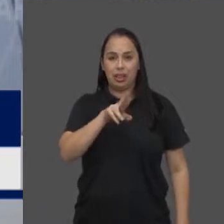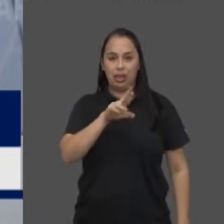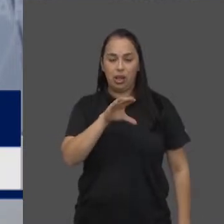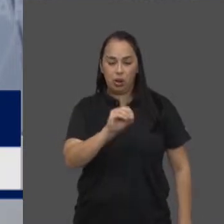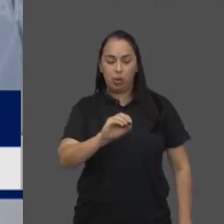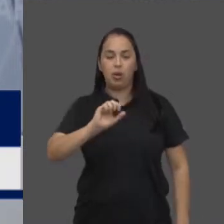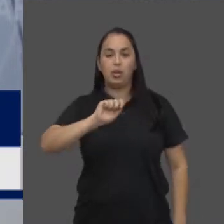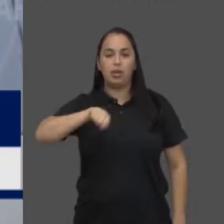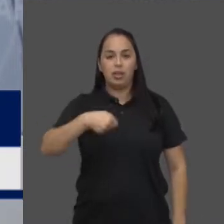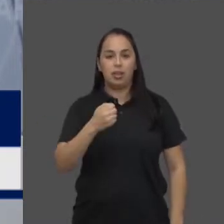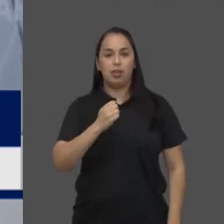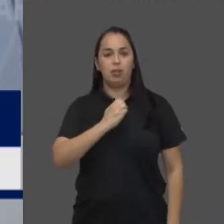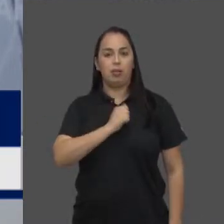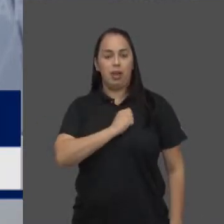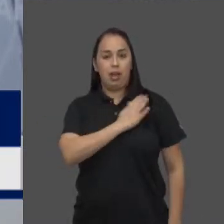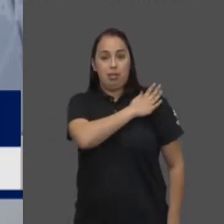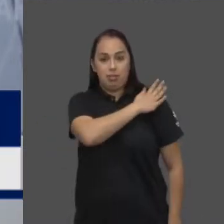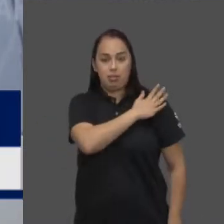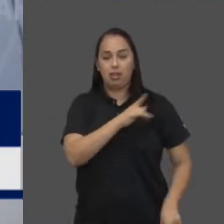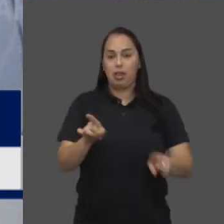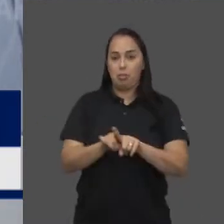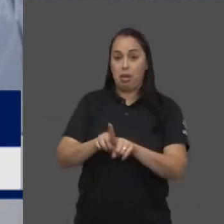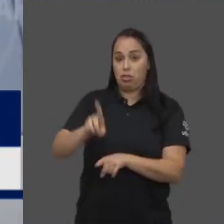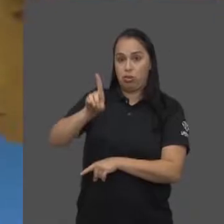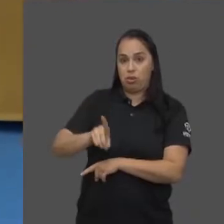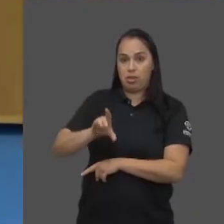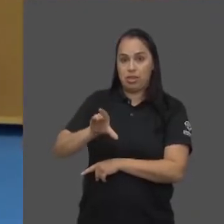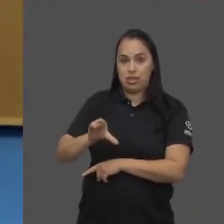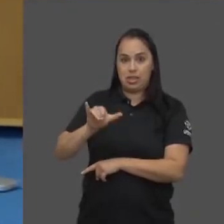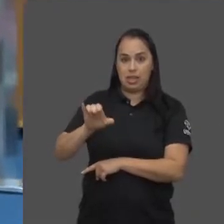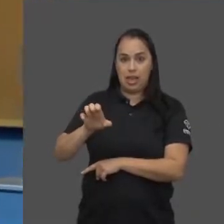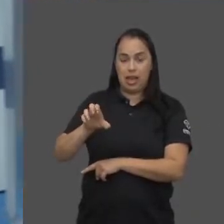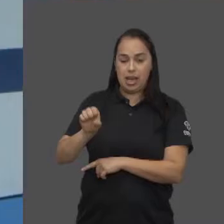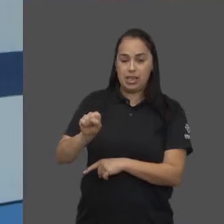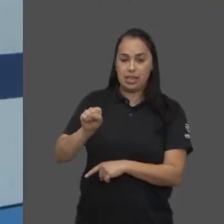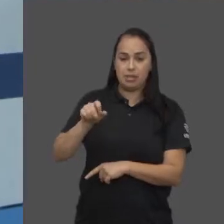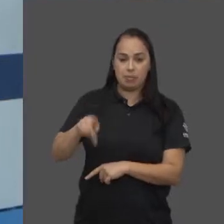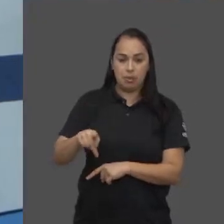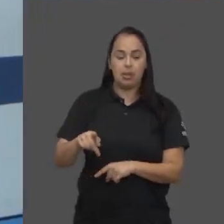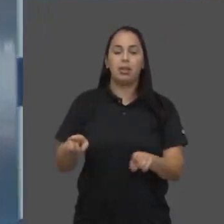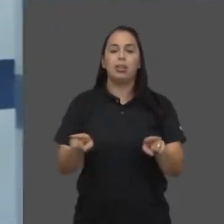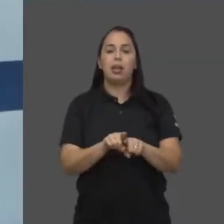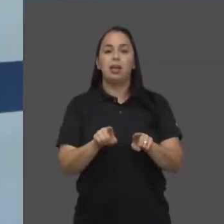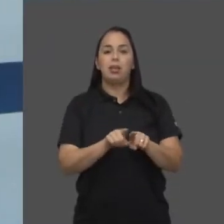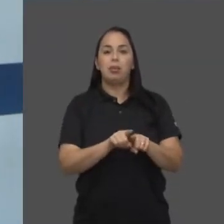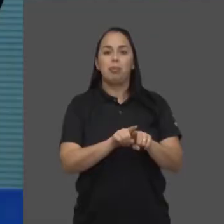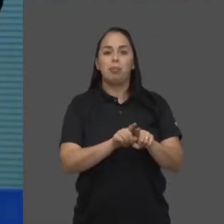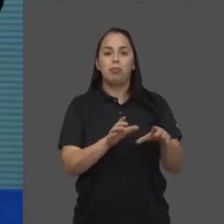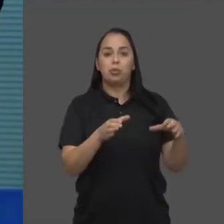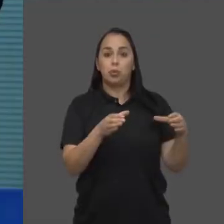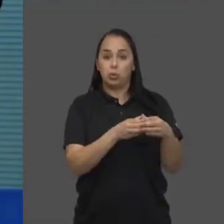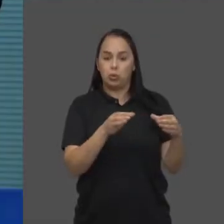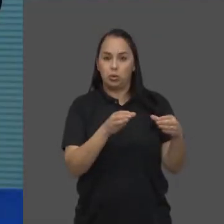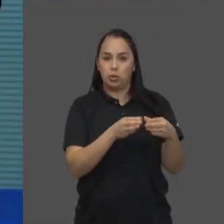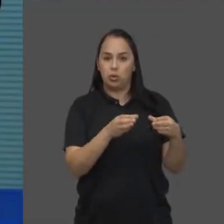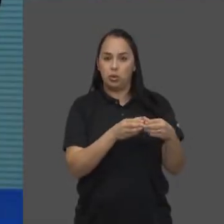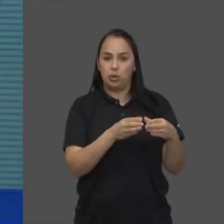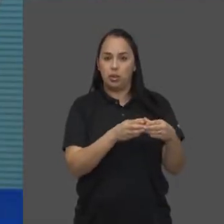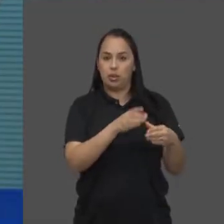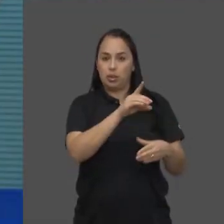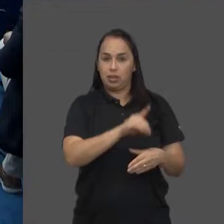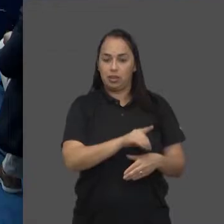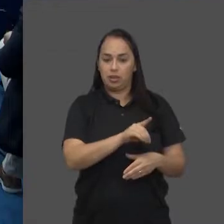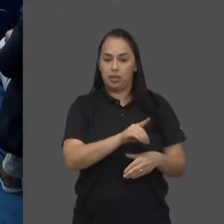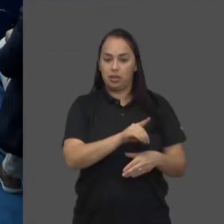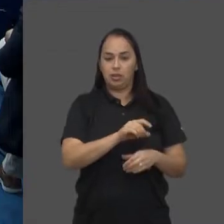de apoio social ao cidadão Antero Alves varaldo da diretora titular doce em São José Alexandre